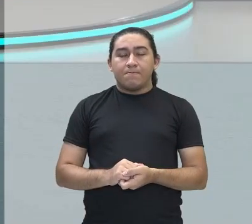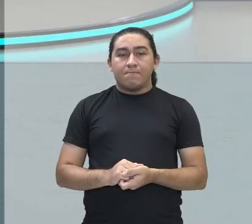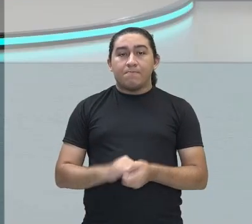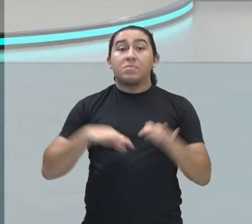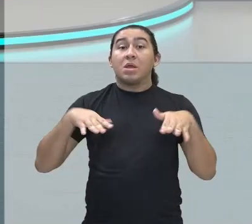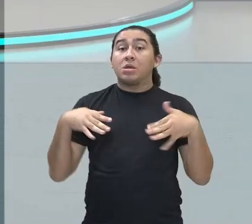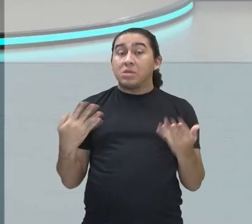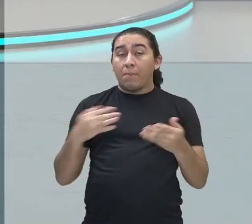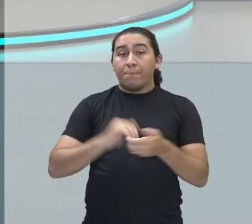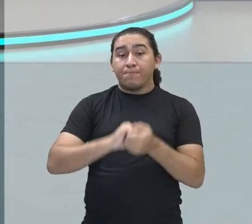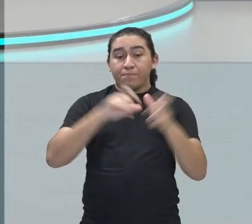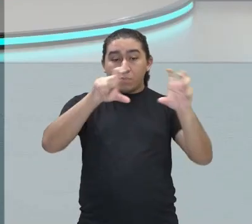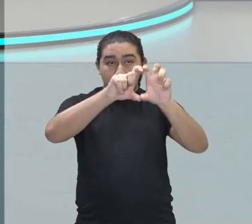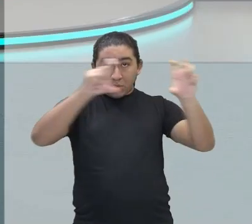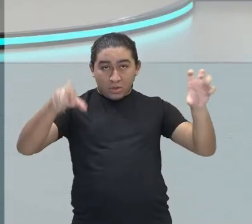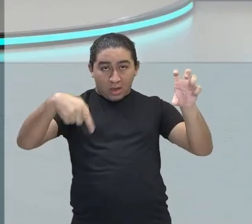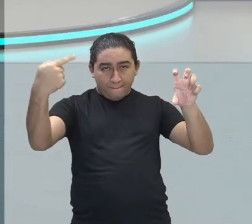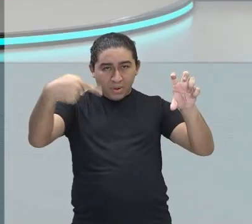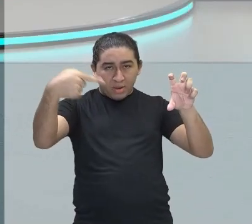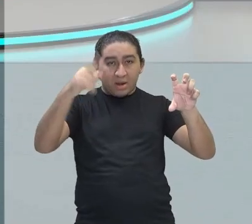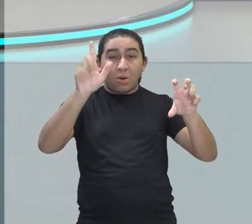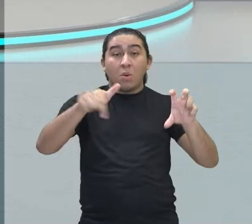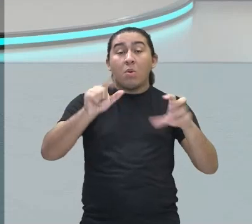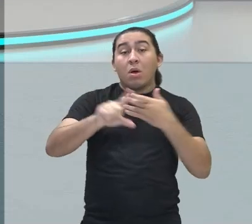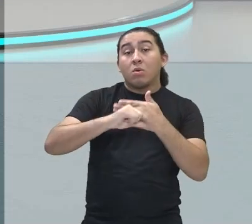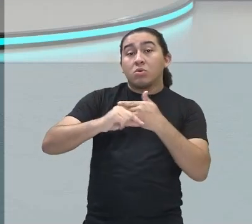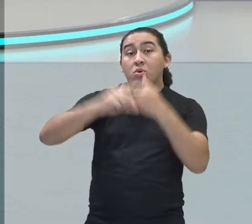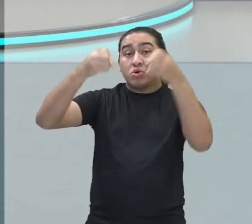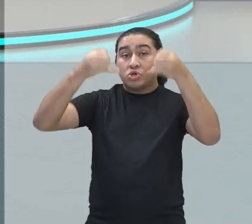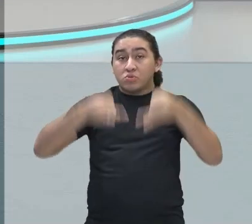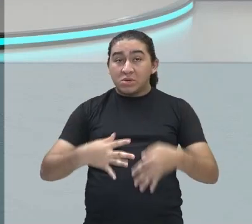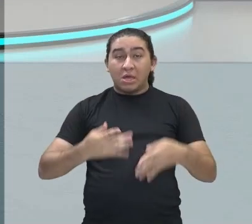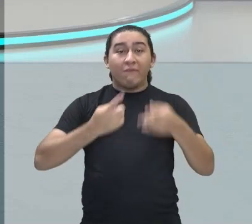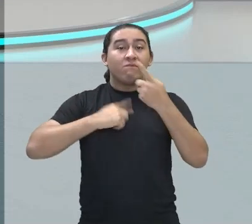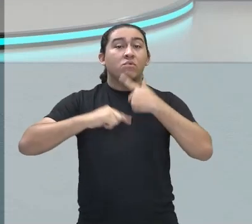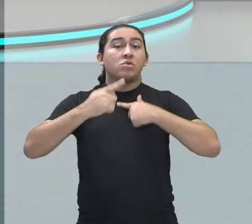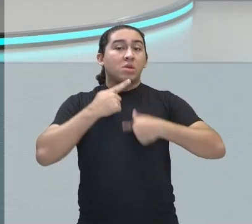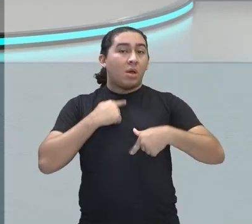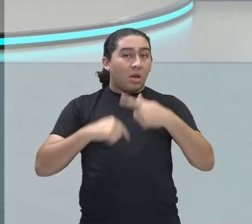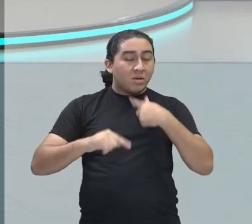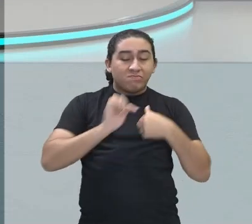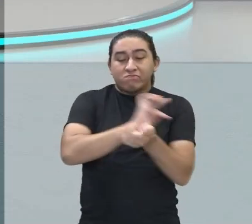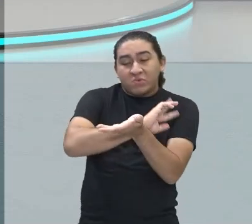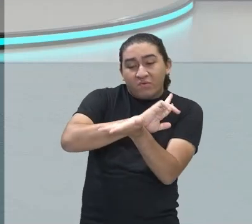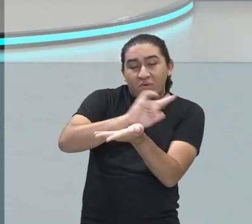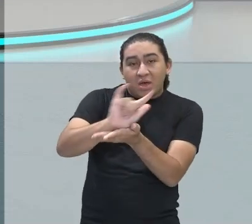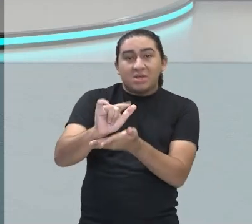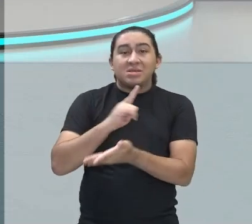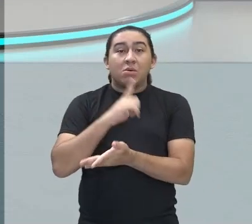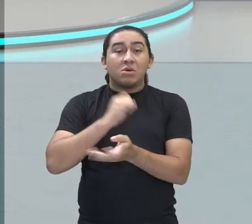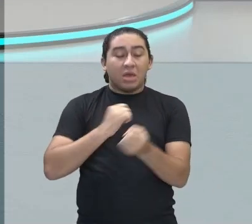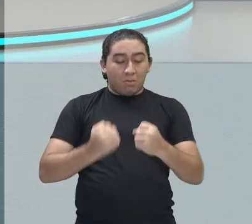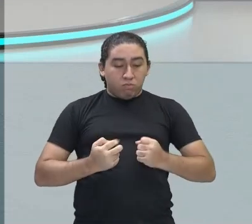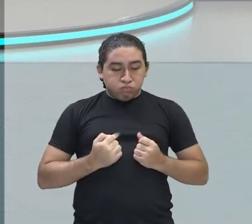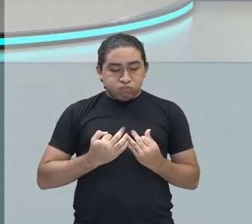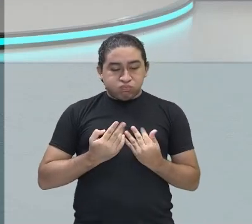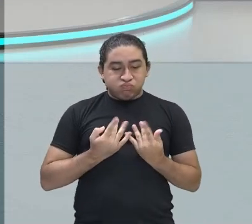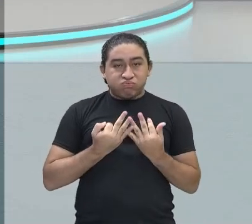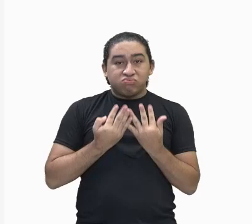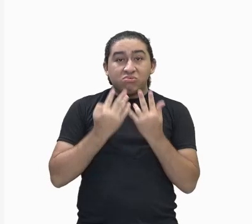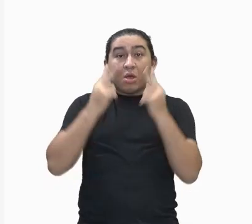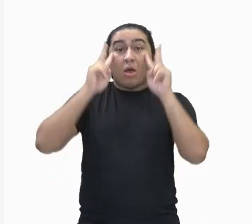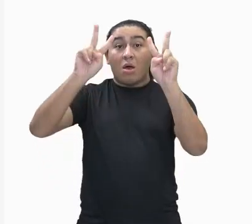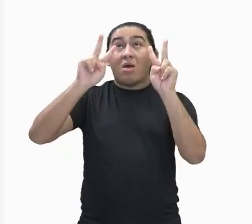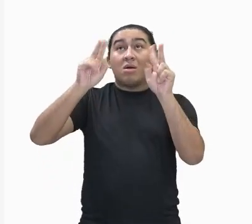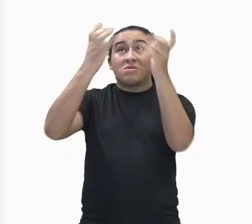Na primeira estrofe, o eu lírico diz que as ânsias e os desejos vão subindo para as estrelas. Temos